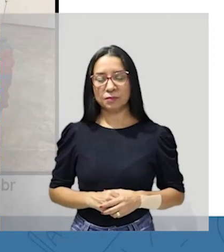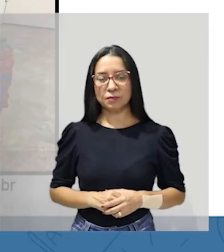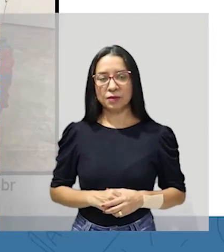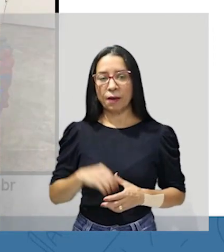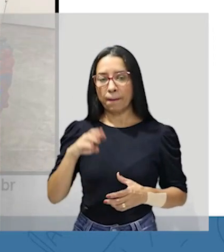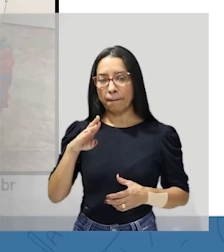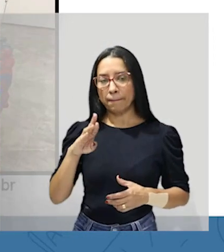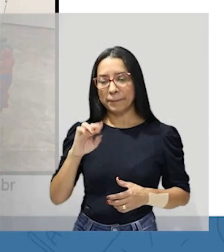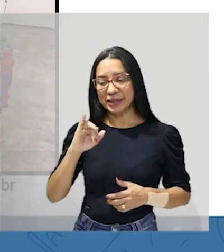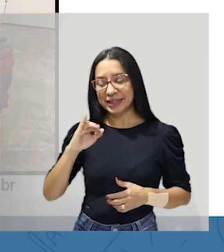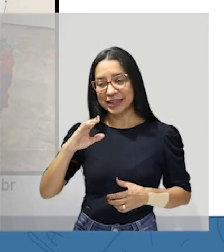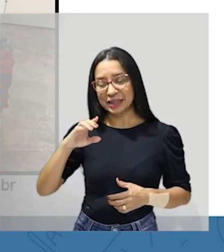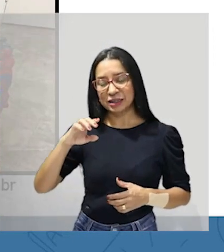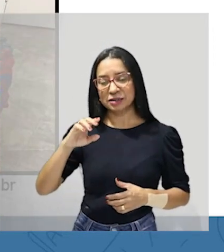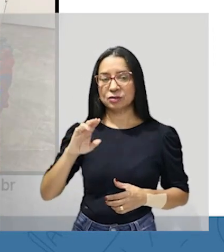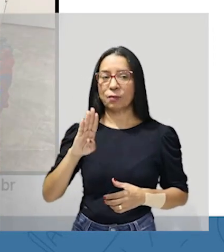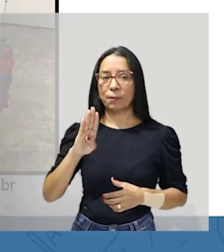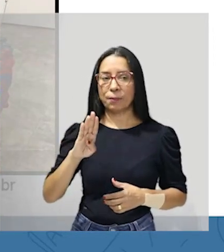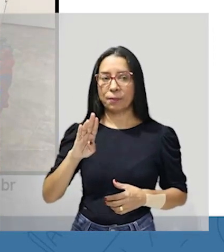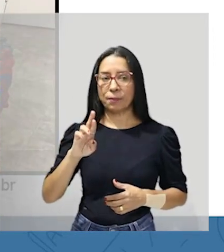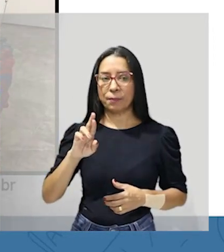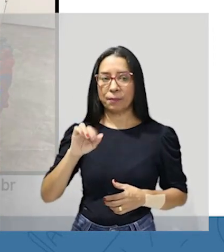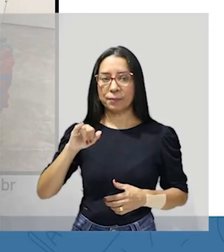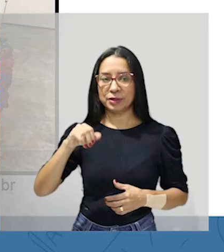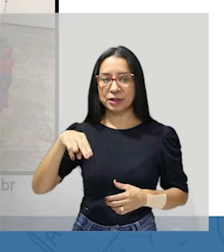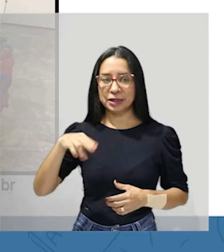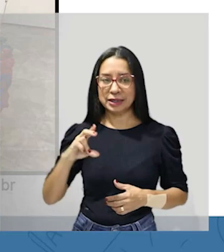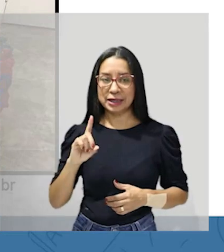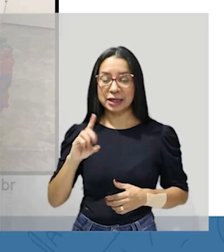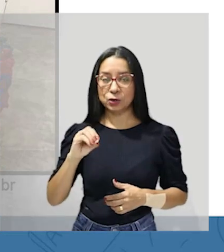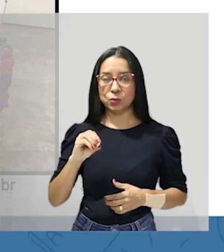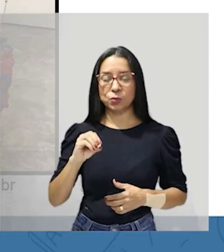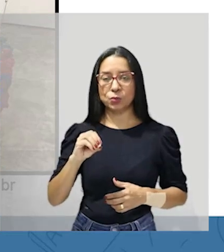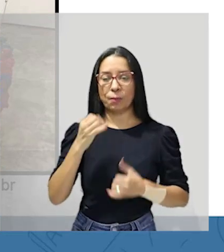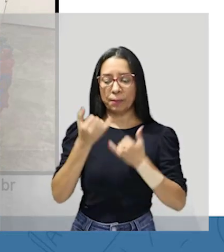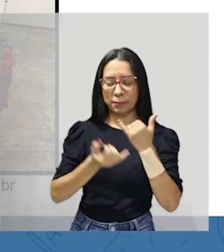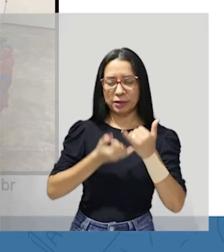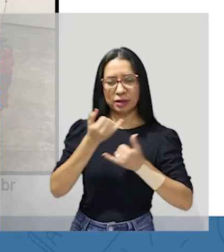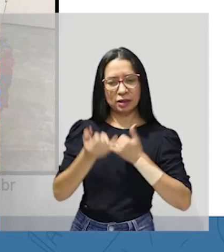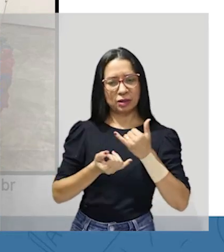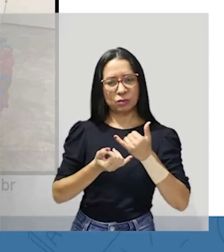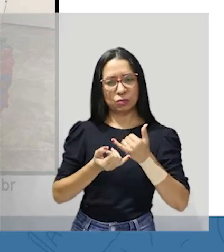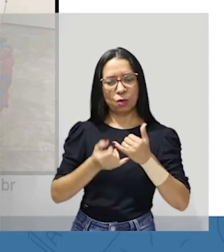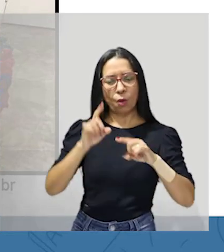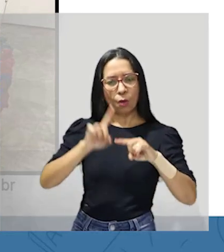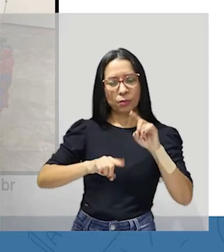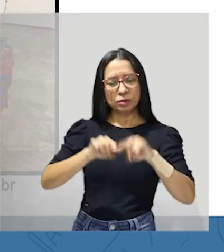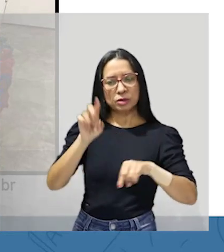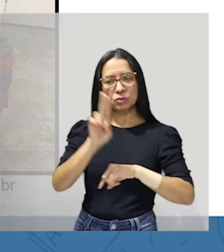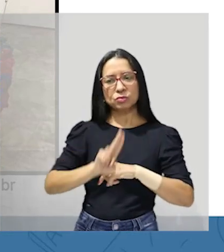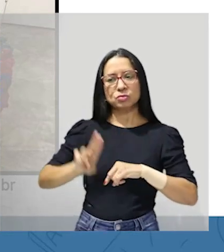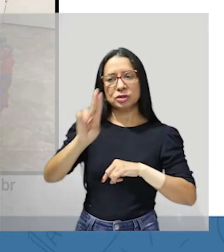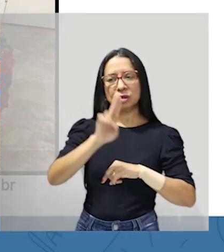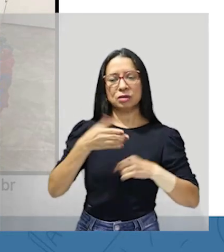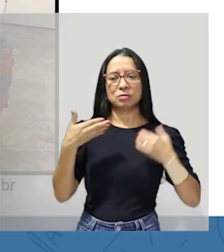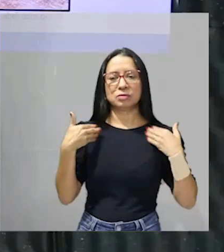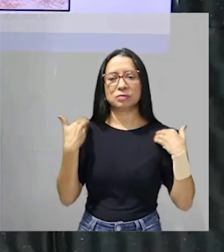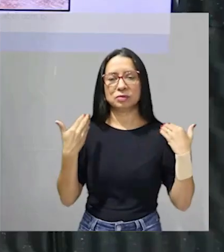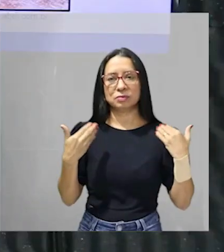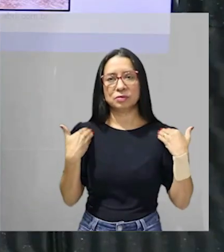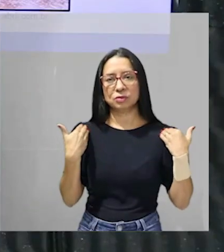objeto usado para o divertimento e com a qual crianças brincam qualquer divertimento